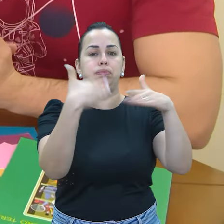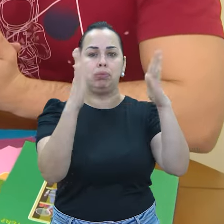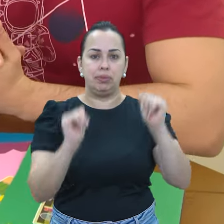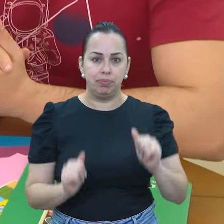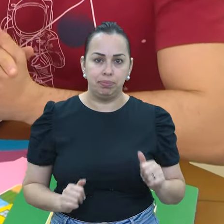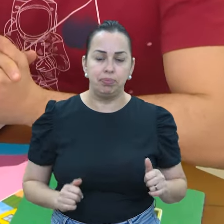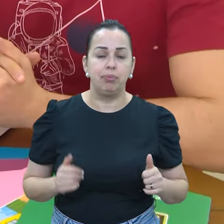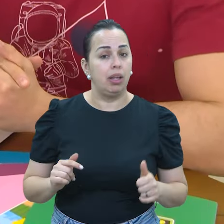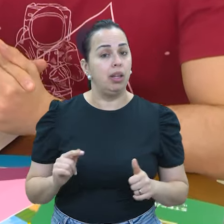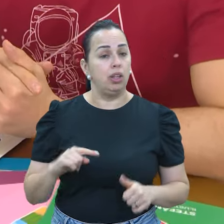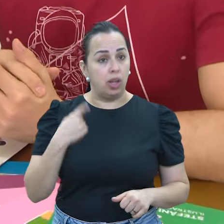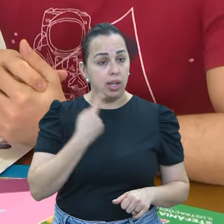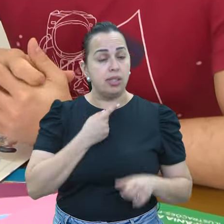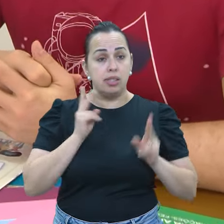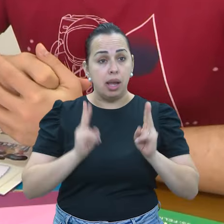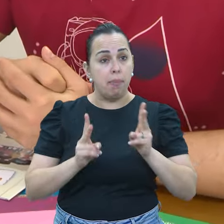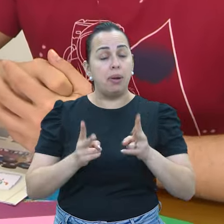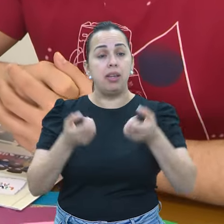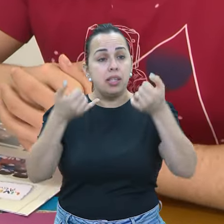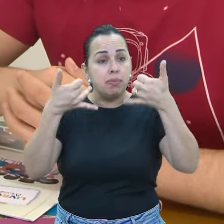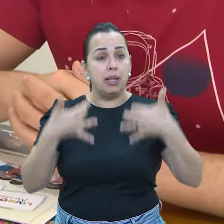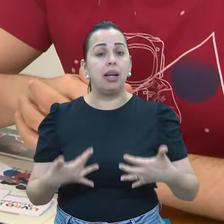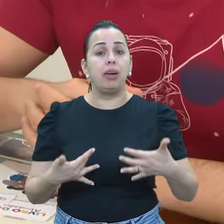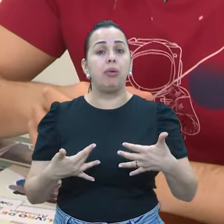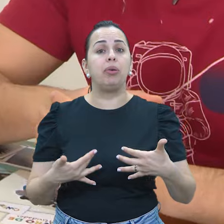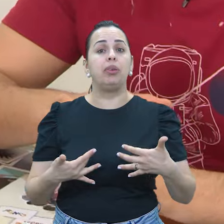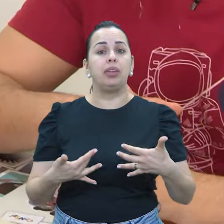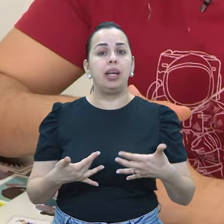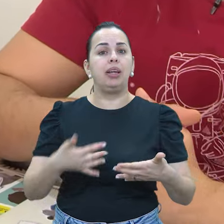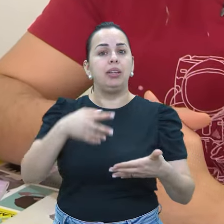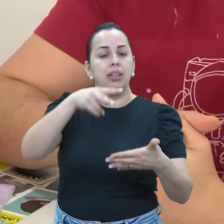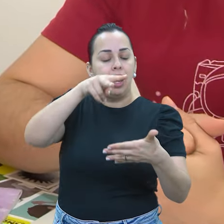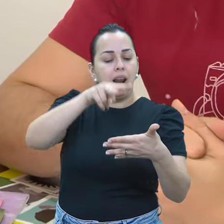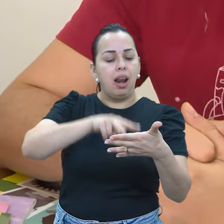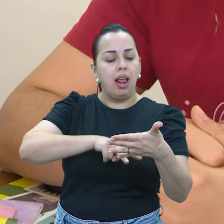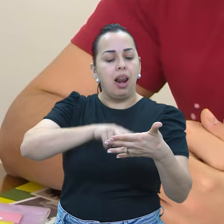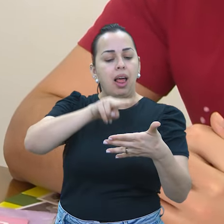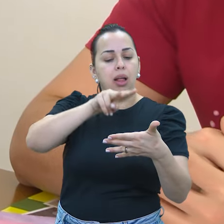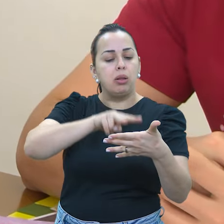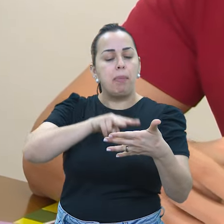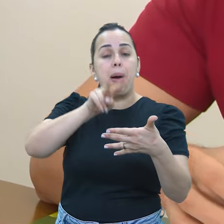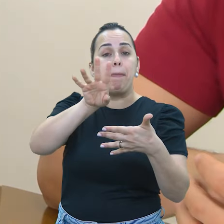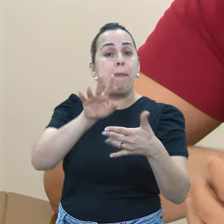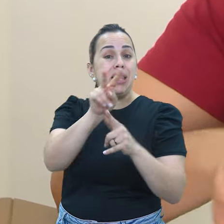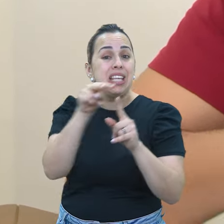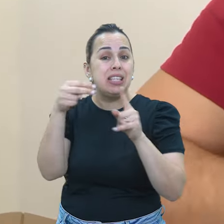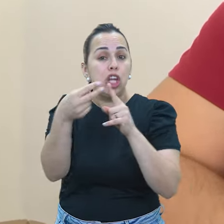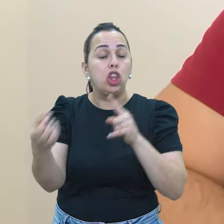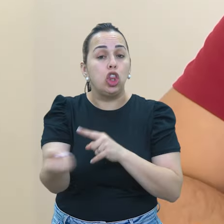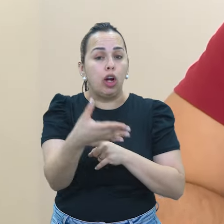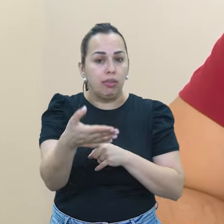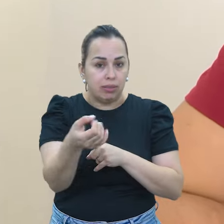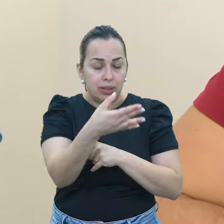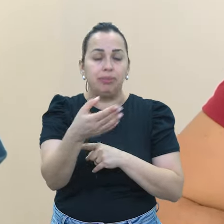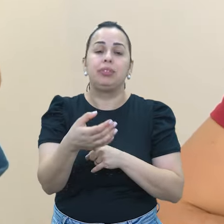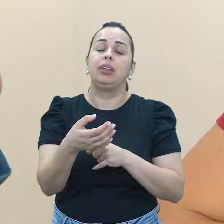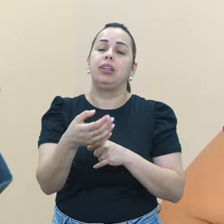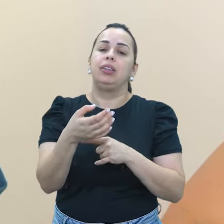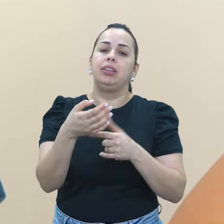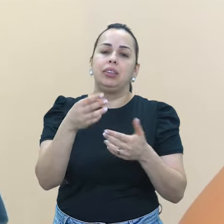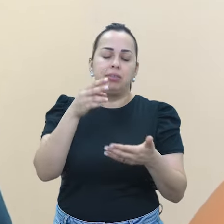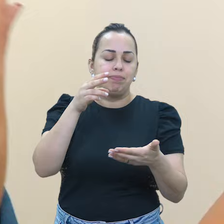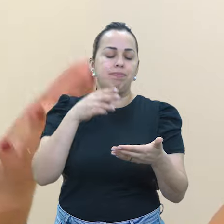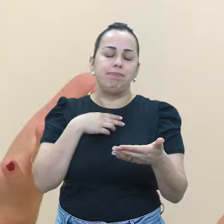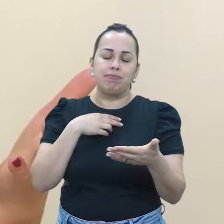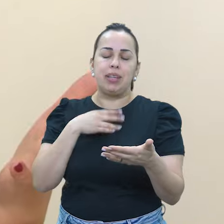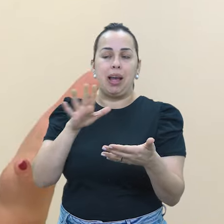para o desenvolvimento dessa criança, desse adolescente. A gente costuma dizer que a leitura, ela, como a gente, ela traz novas lentes. Porque a forma